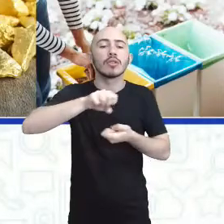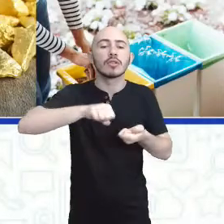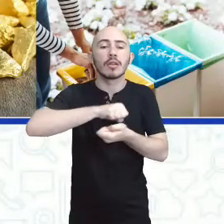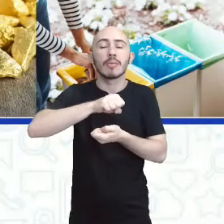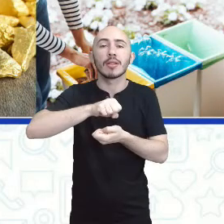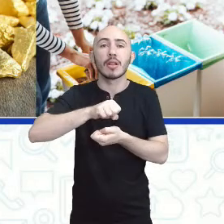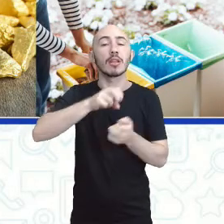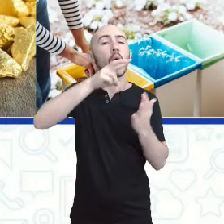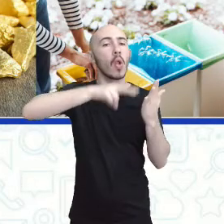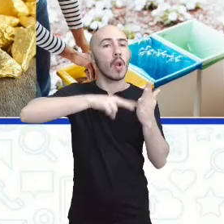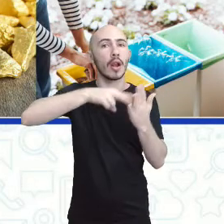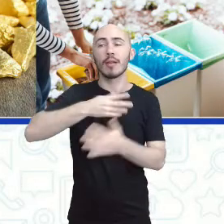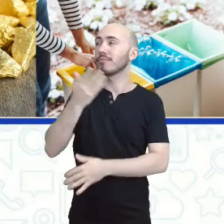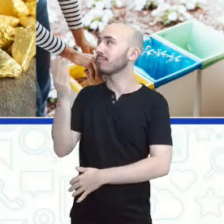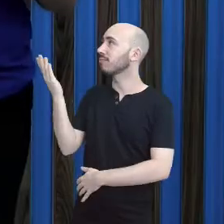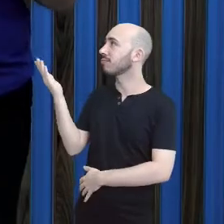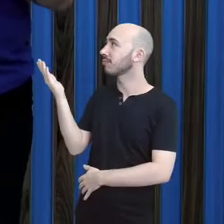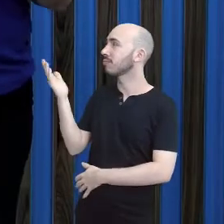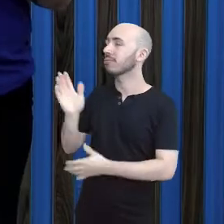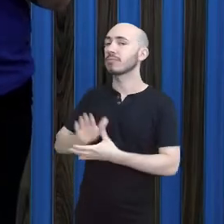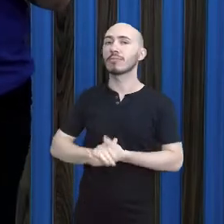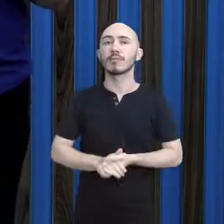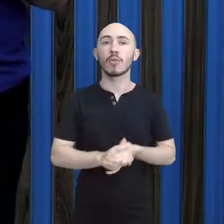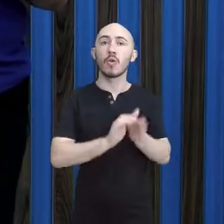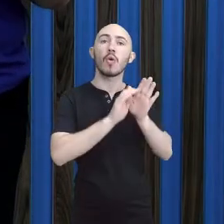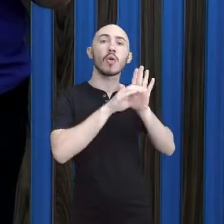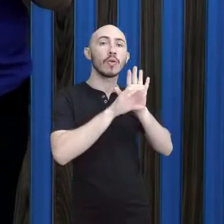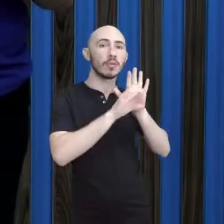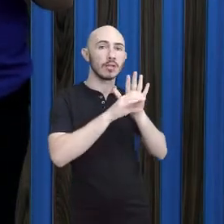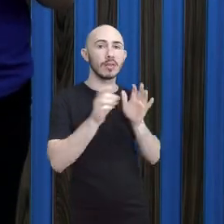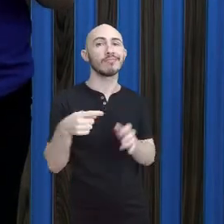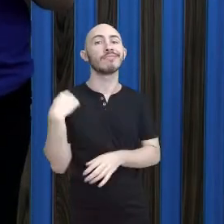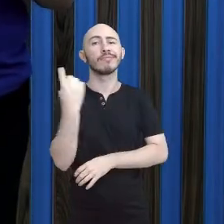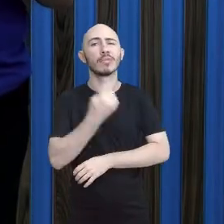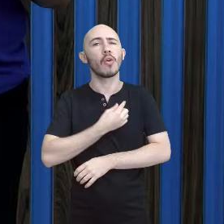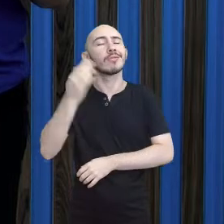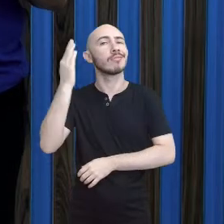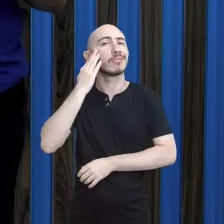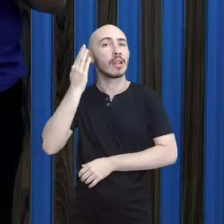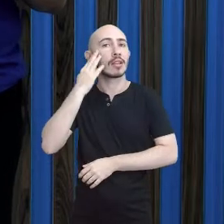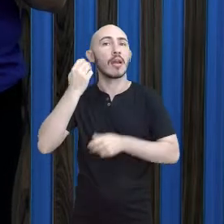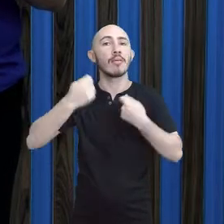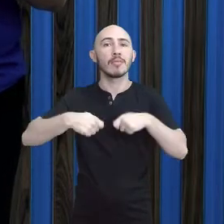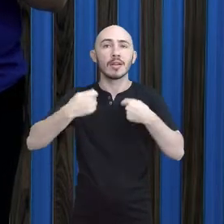ler aí comigo esse conceito. Porque para a gente entender